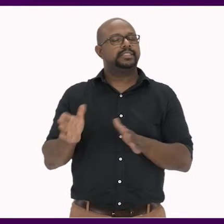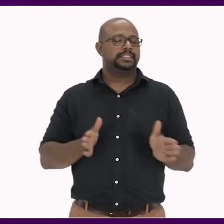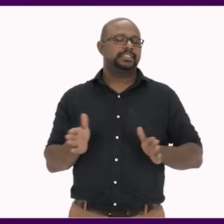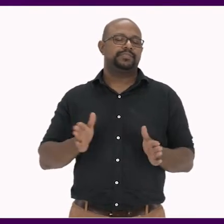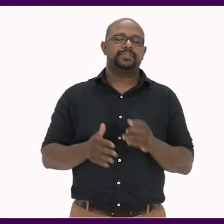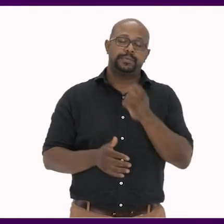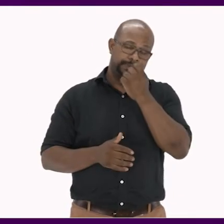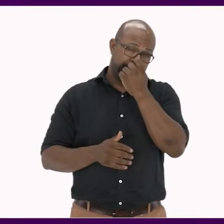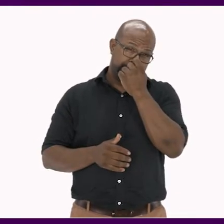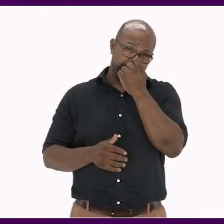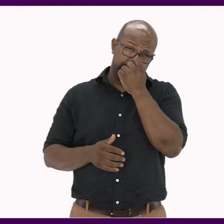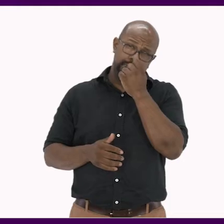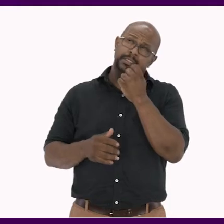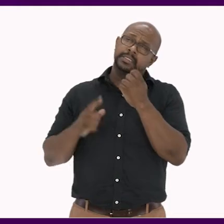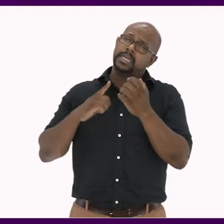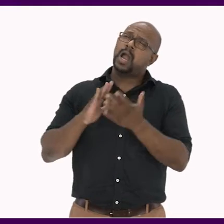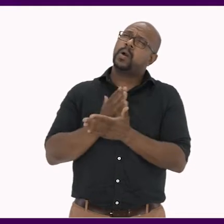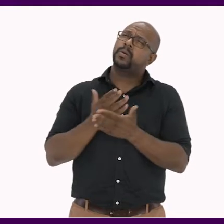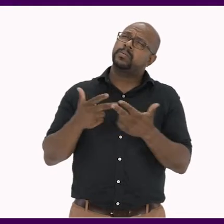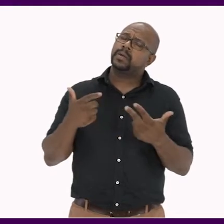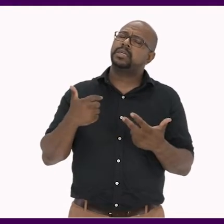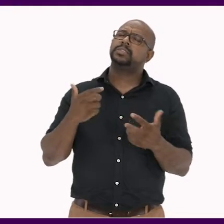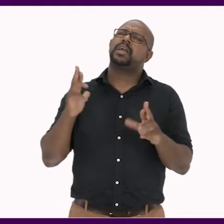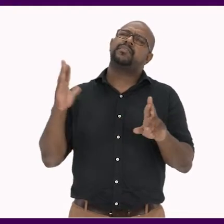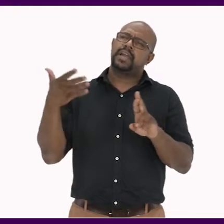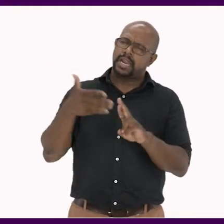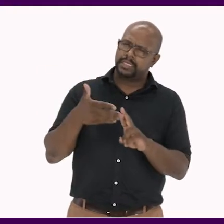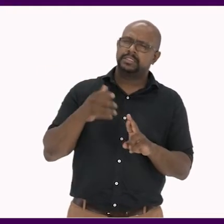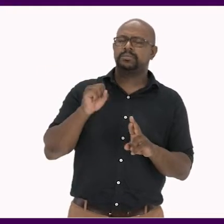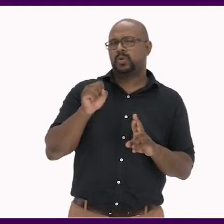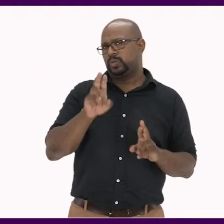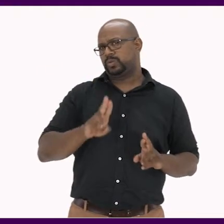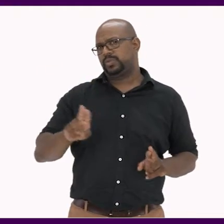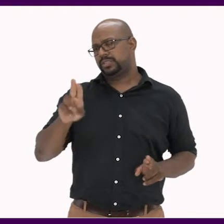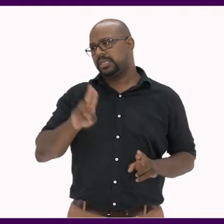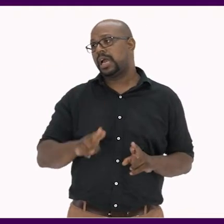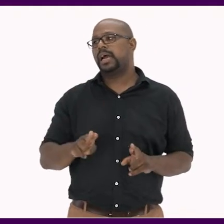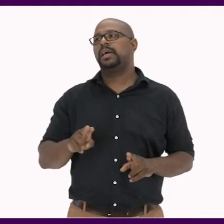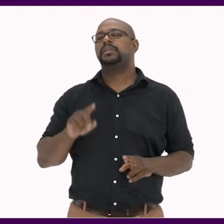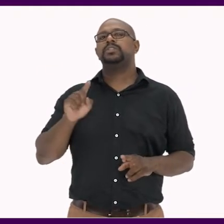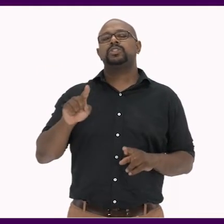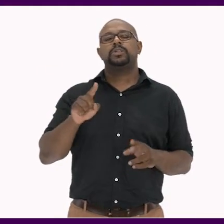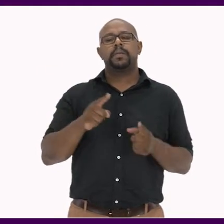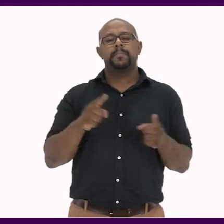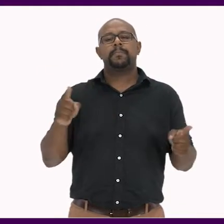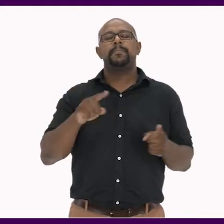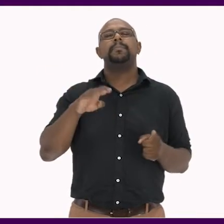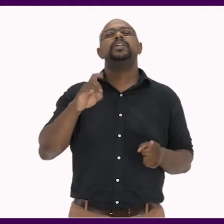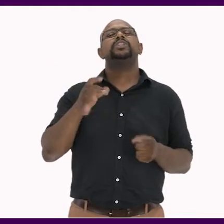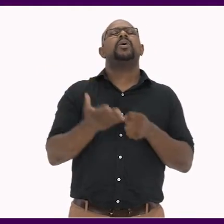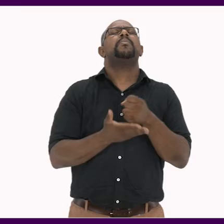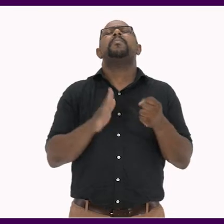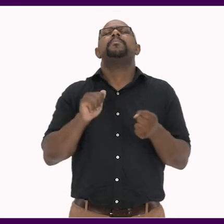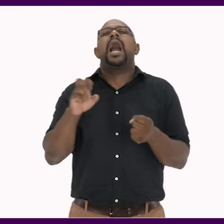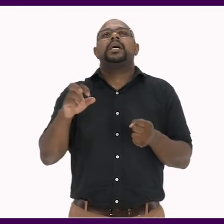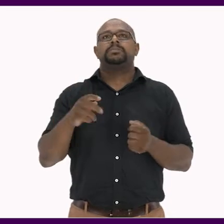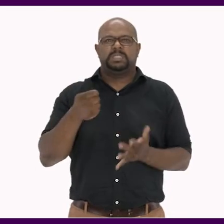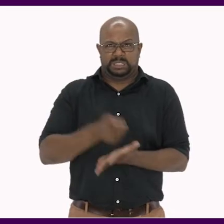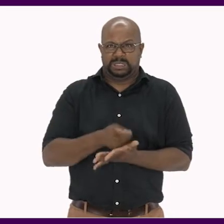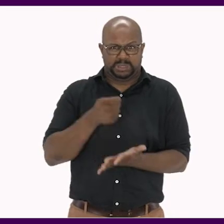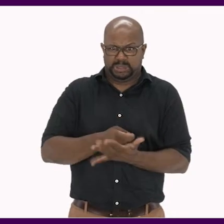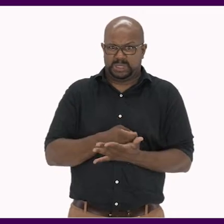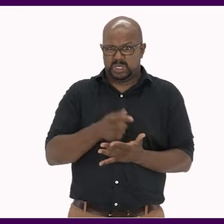exposição acessível. Existem algumas referências que a gente pode usar de medidas como base, não como